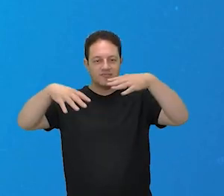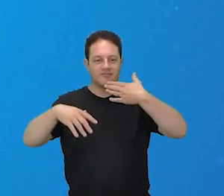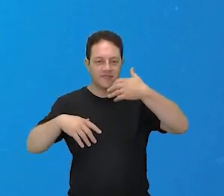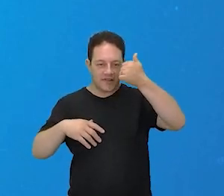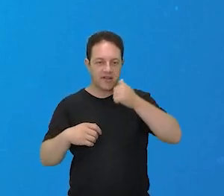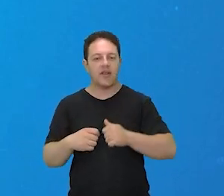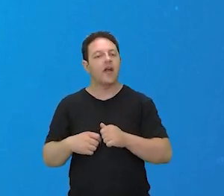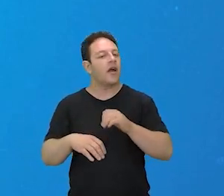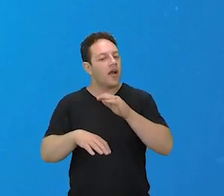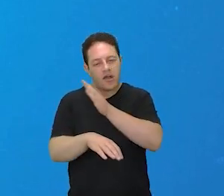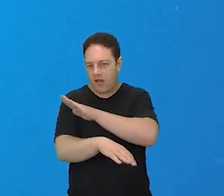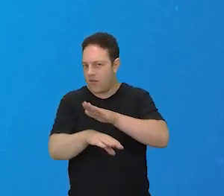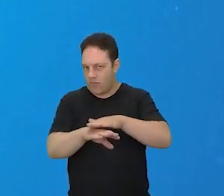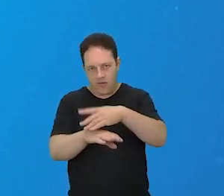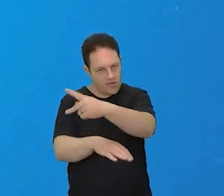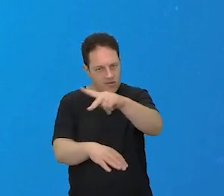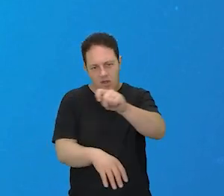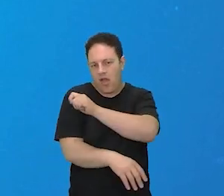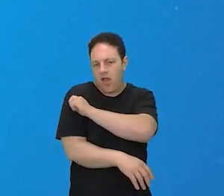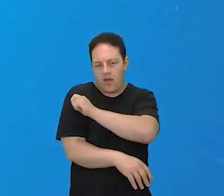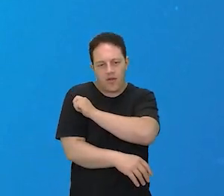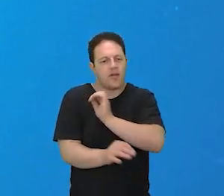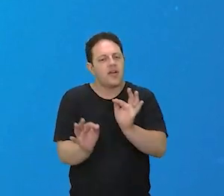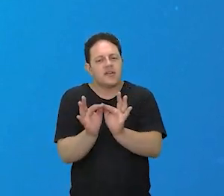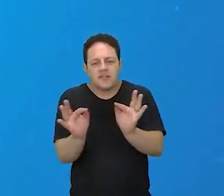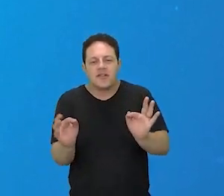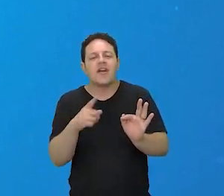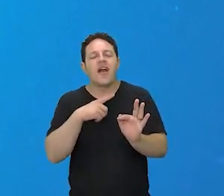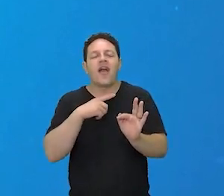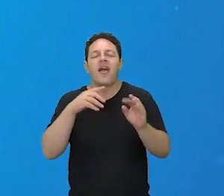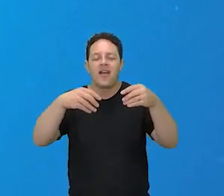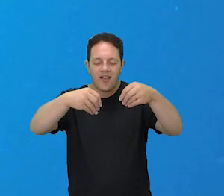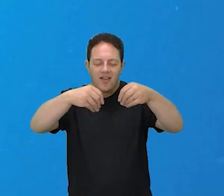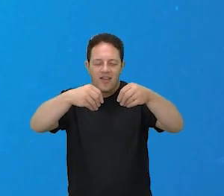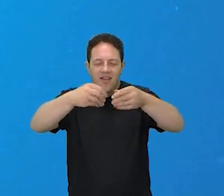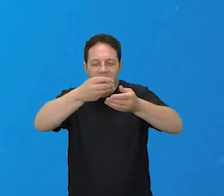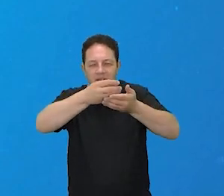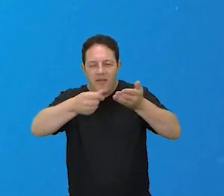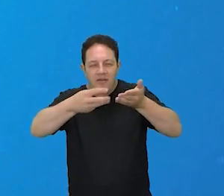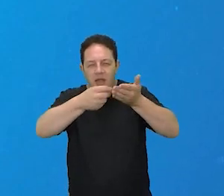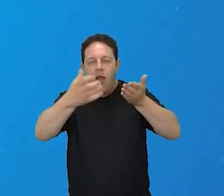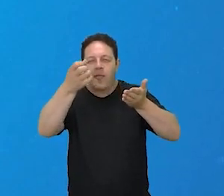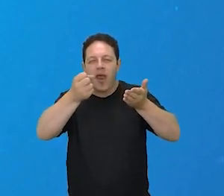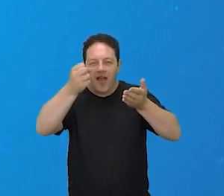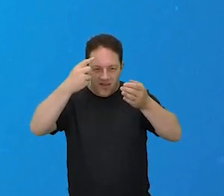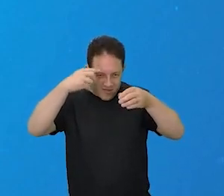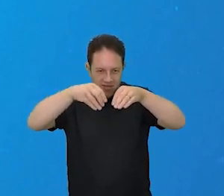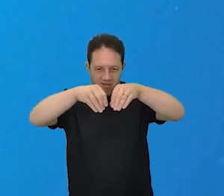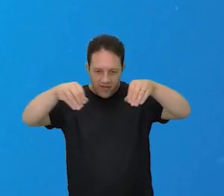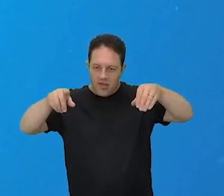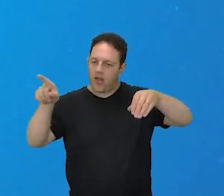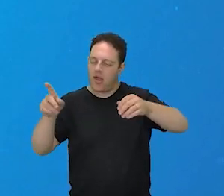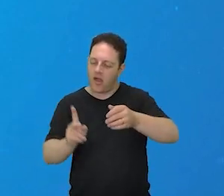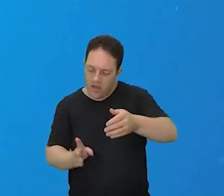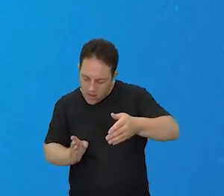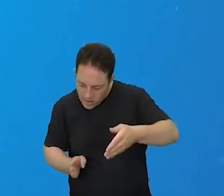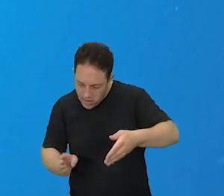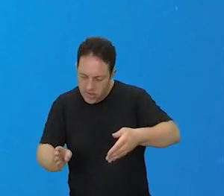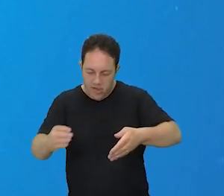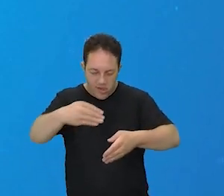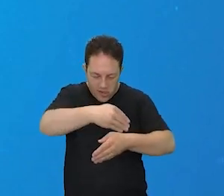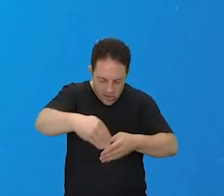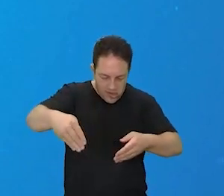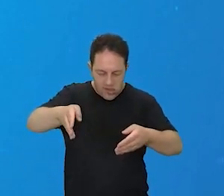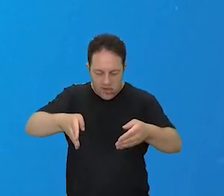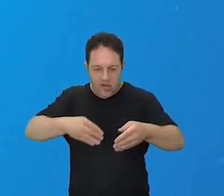Tudo feito pelos alunos, ela é muito simples, é de isopor, com alguns materiais assim, que eles mesmos recortaram e pintaram. A